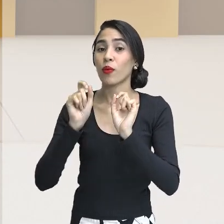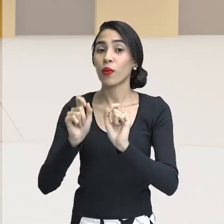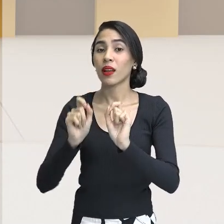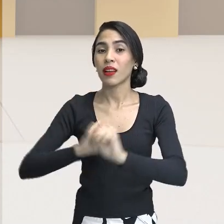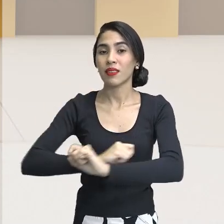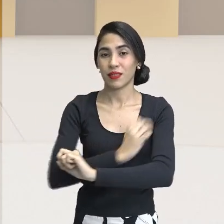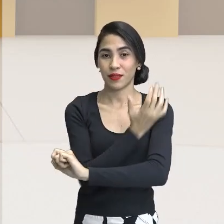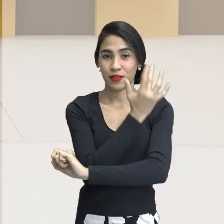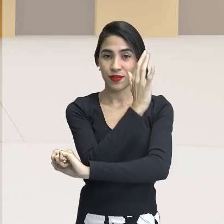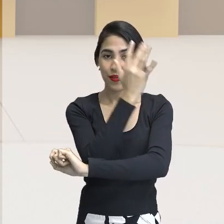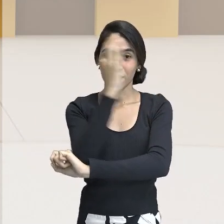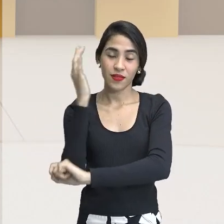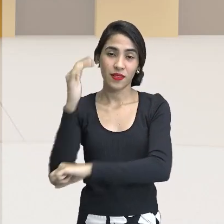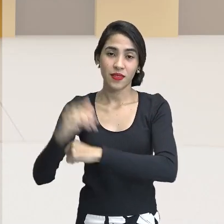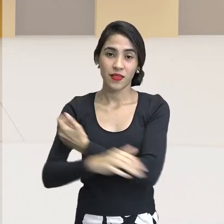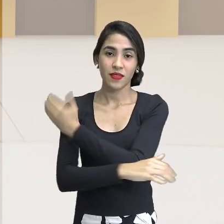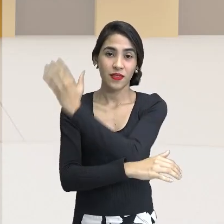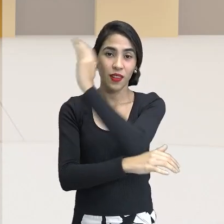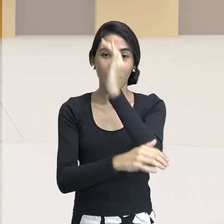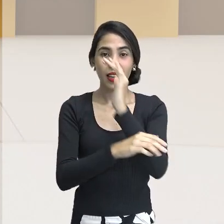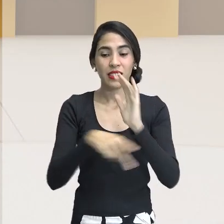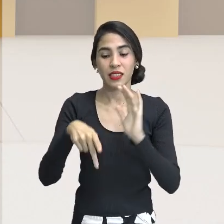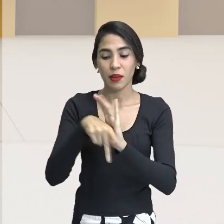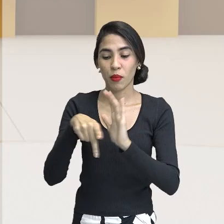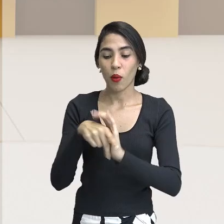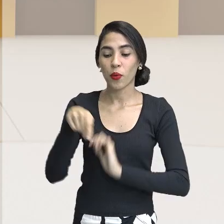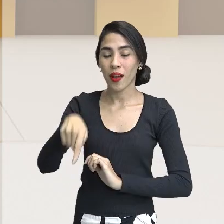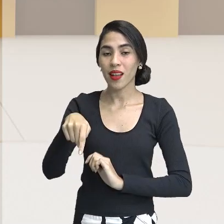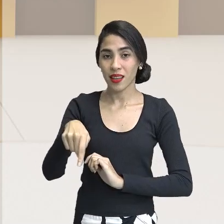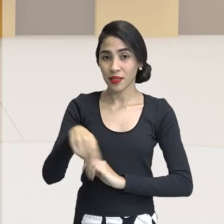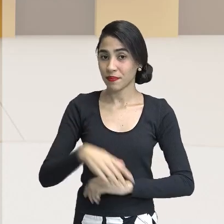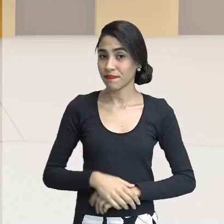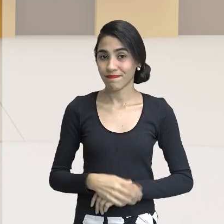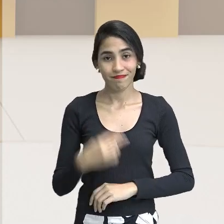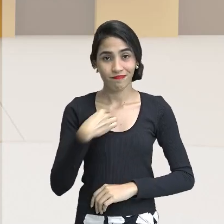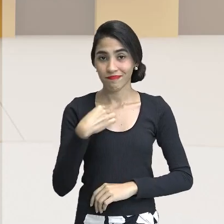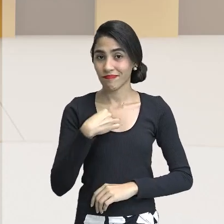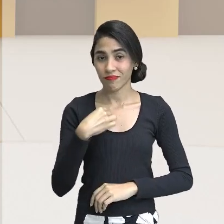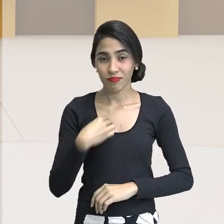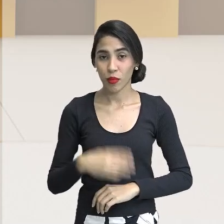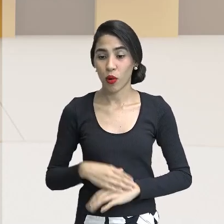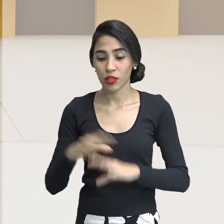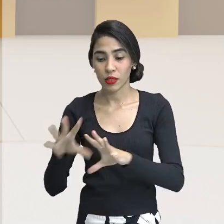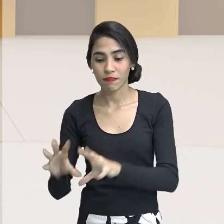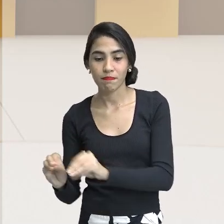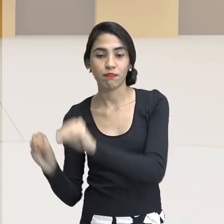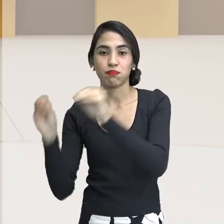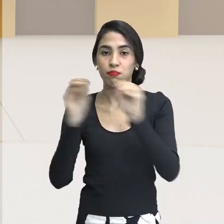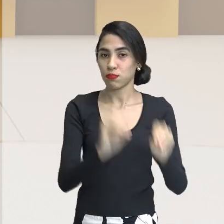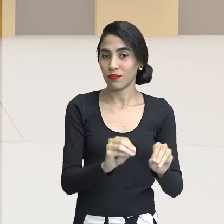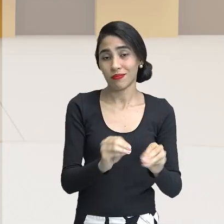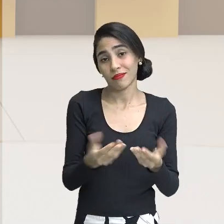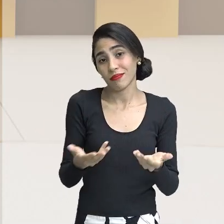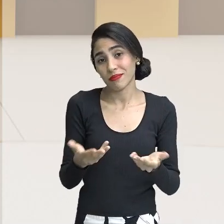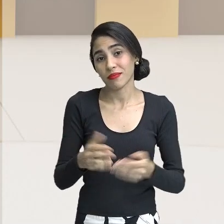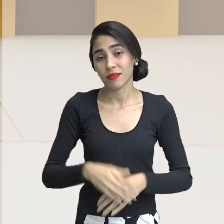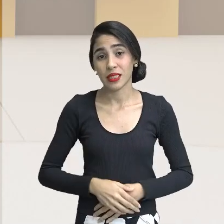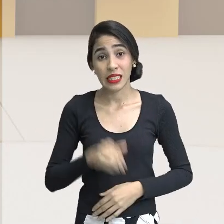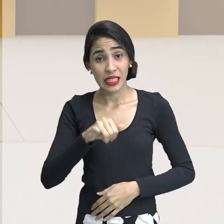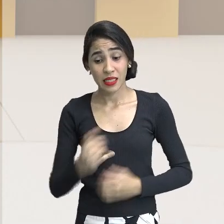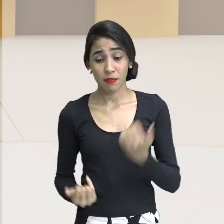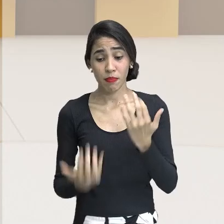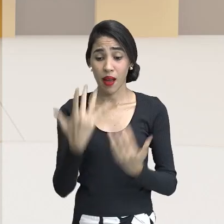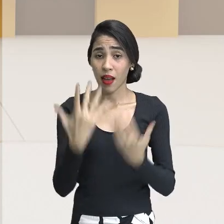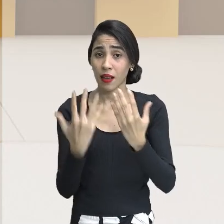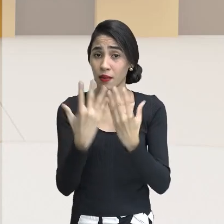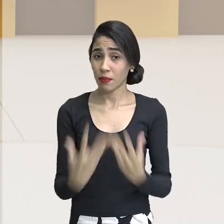floresta, naquele território específico. Não pode levar e deslocar para outro local. Se queimar,